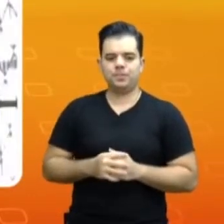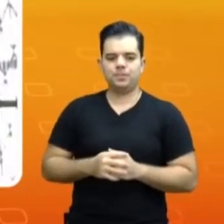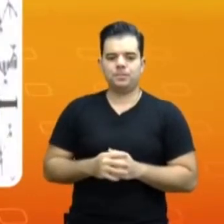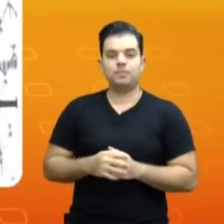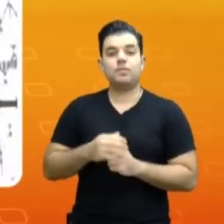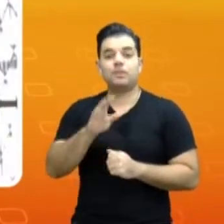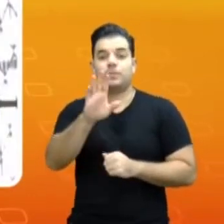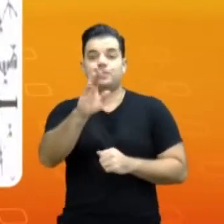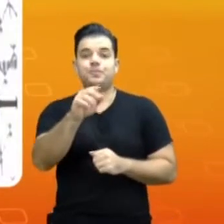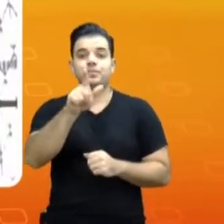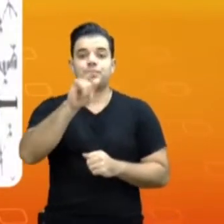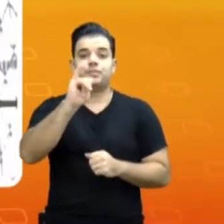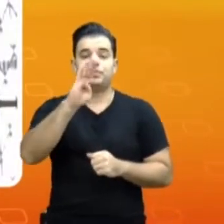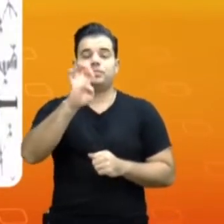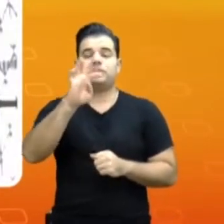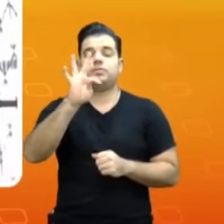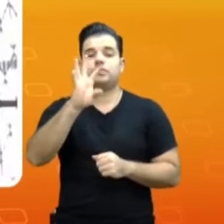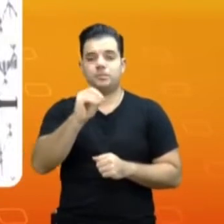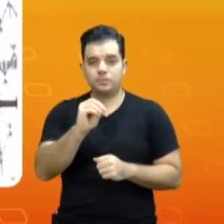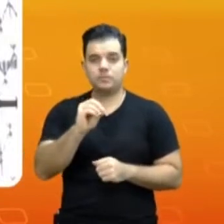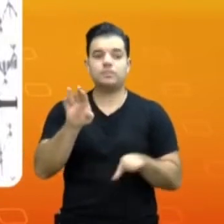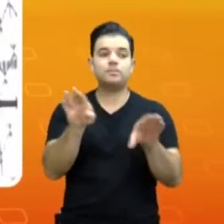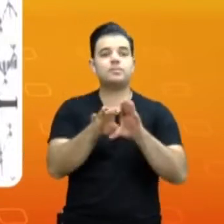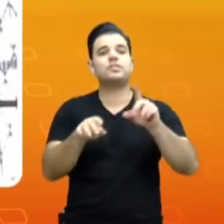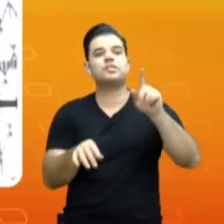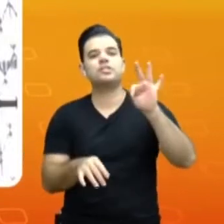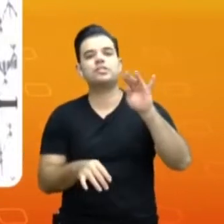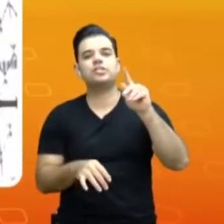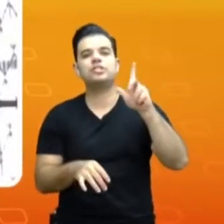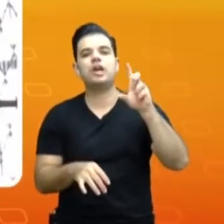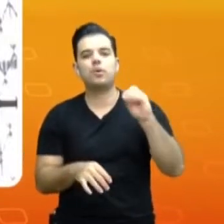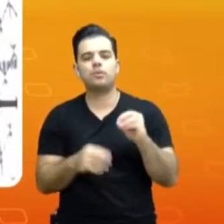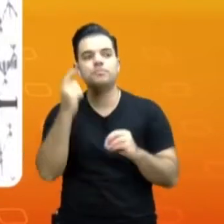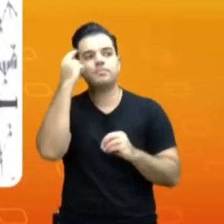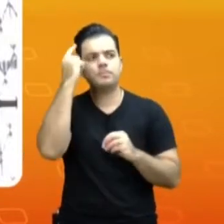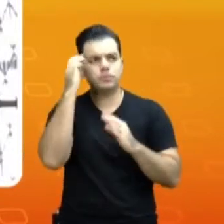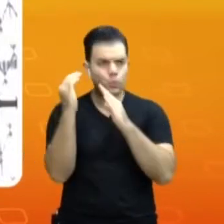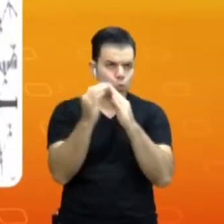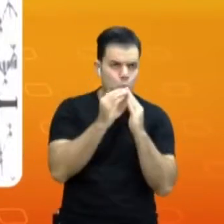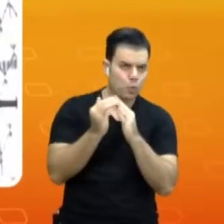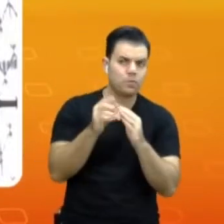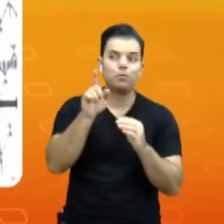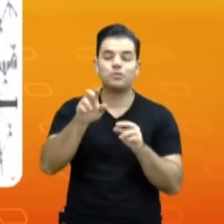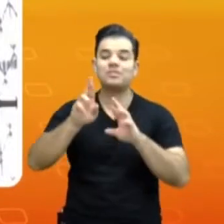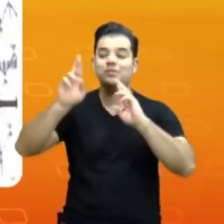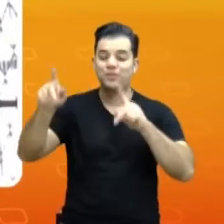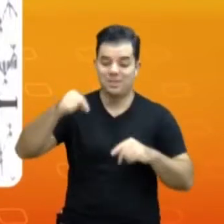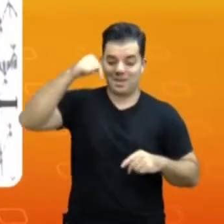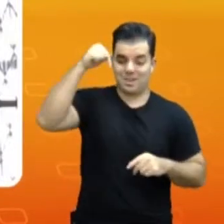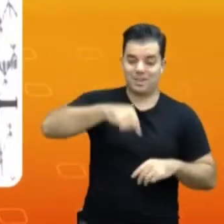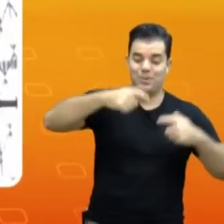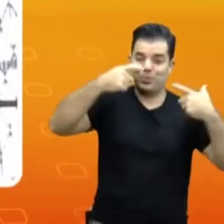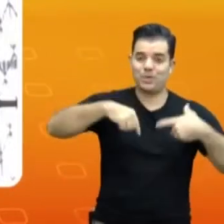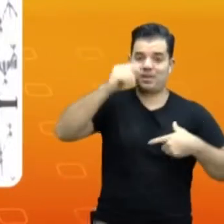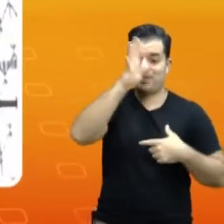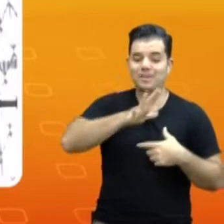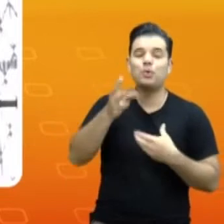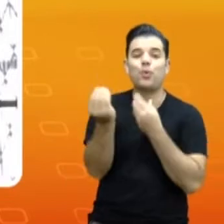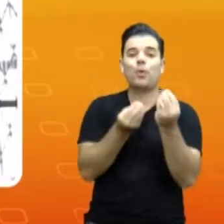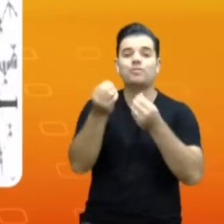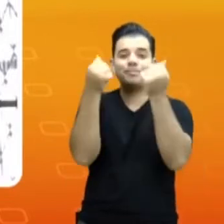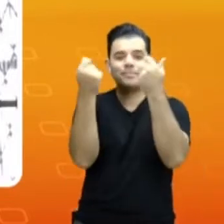E o Gilberto e o Thiago, o que, que pensam sobre isso? Vocês estavam na outra ponta. Não,